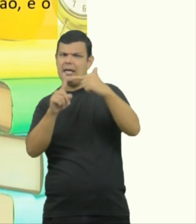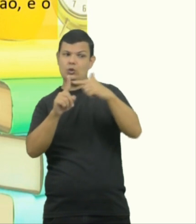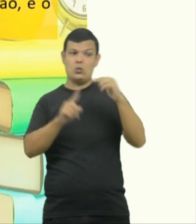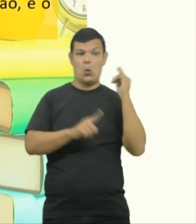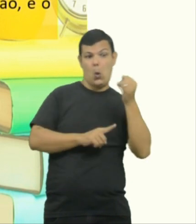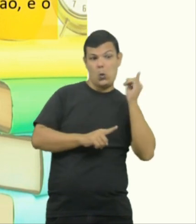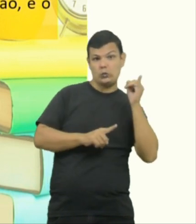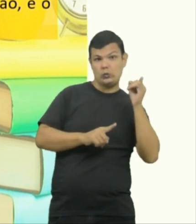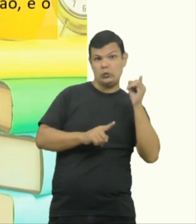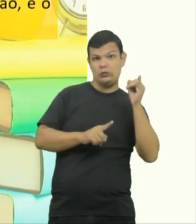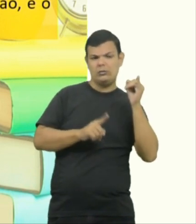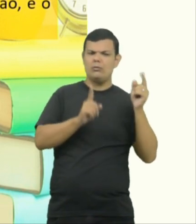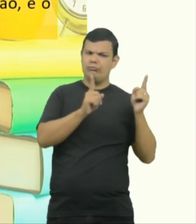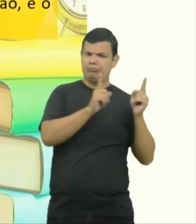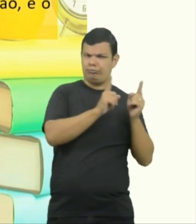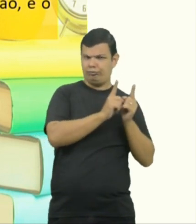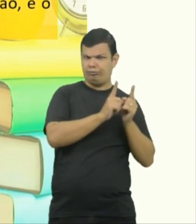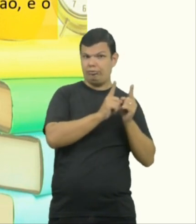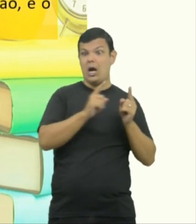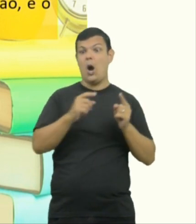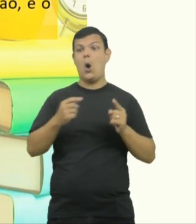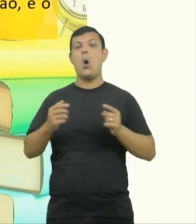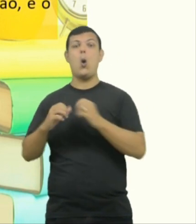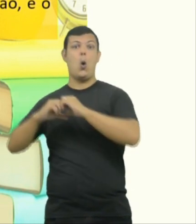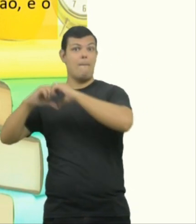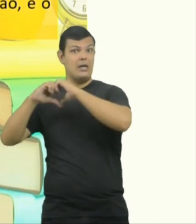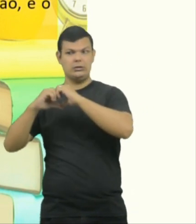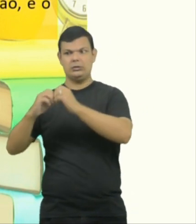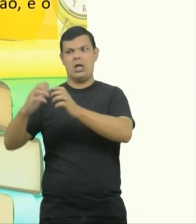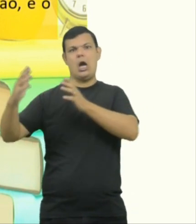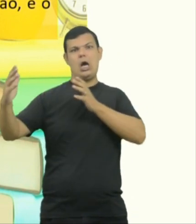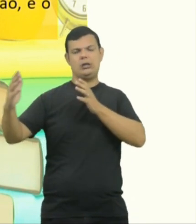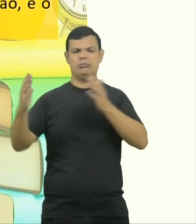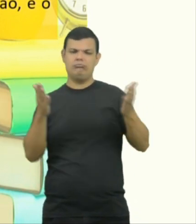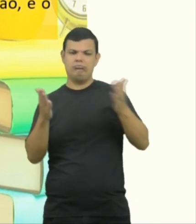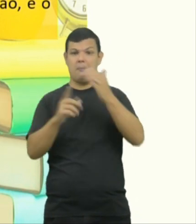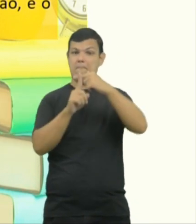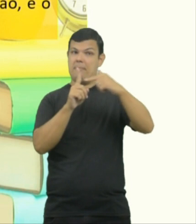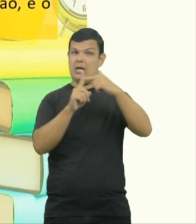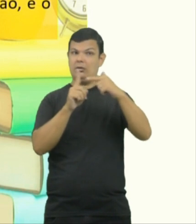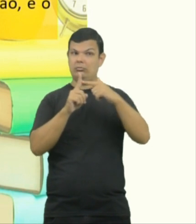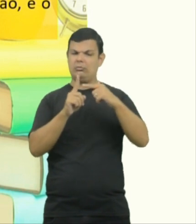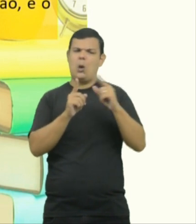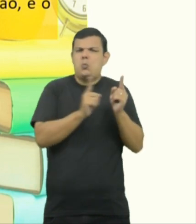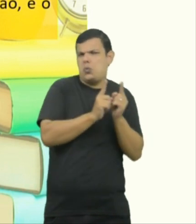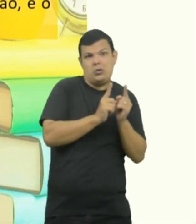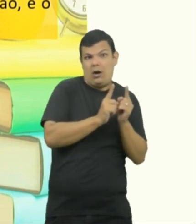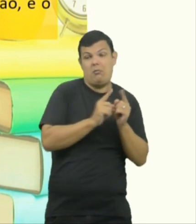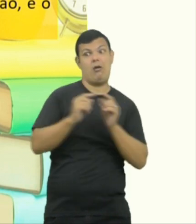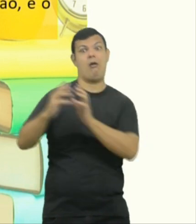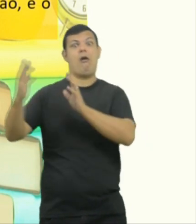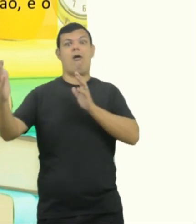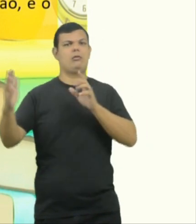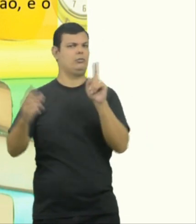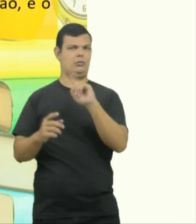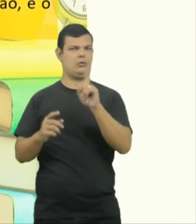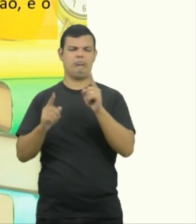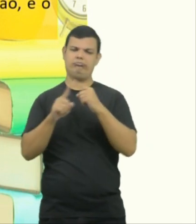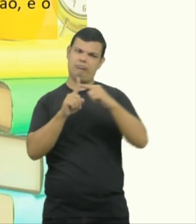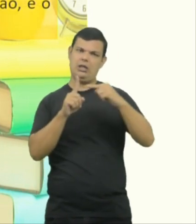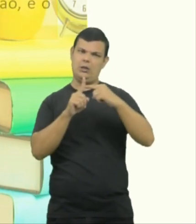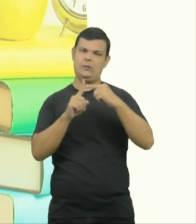conto, de menor extensão, e o romance, de maior extensão. Ou seja, ele não é tão curto, mas também não é tão